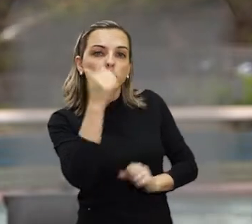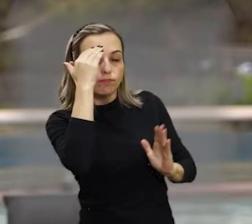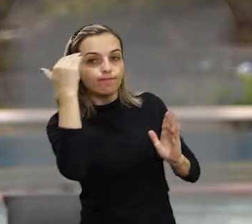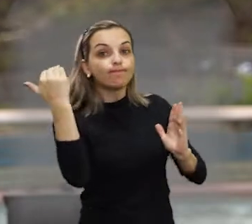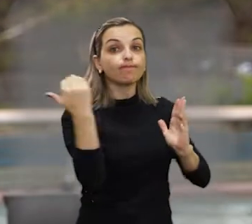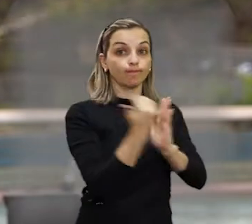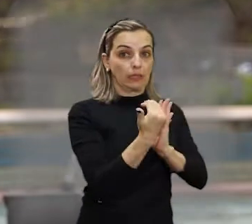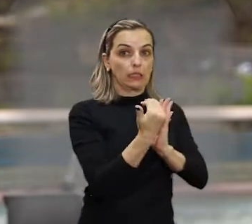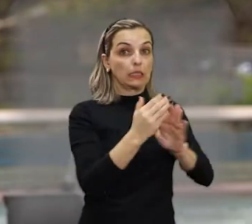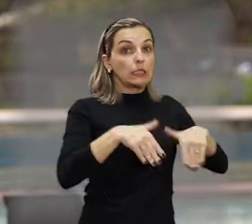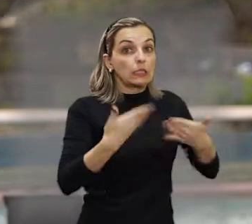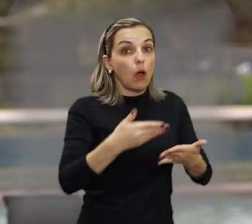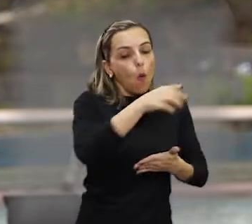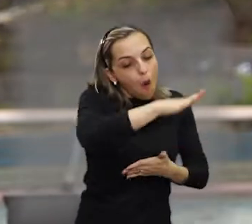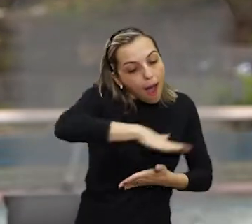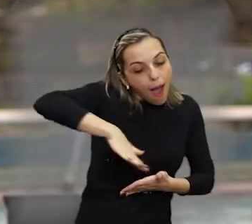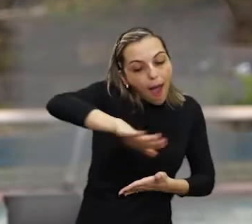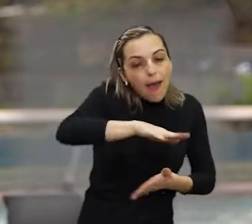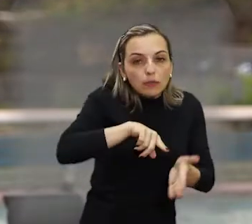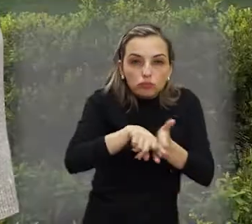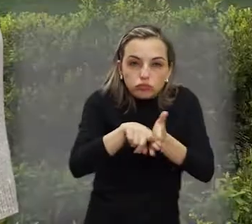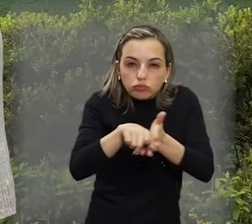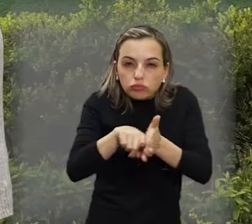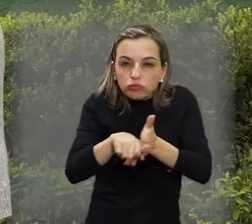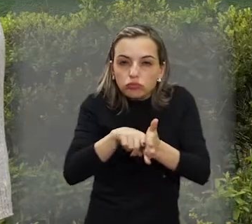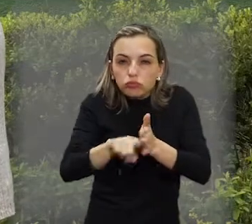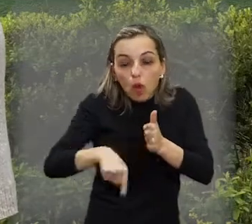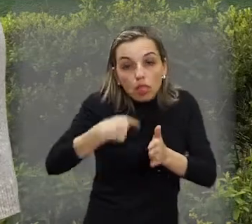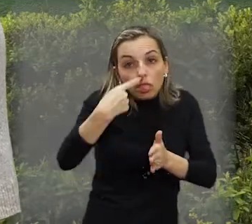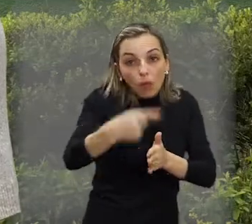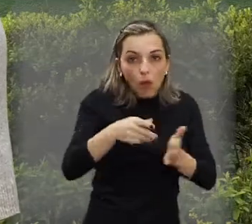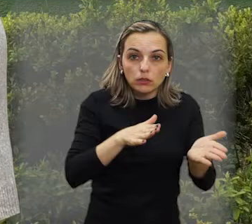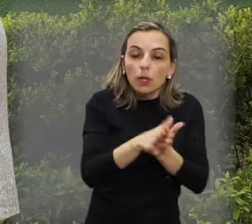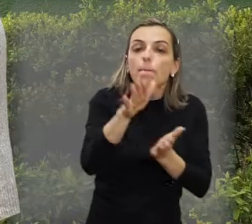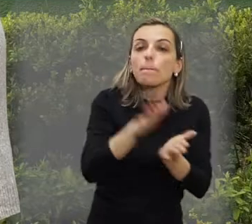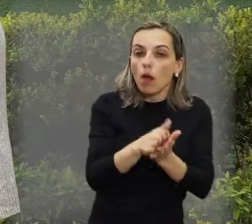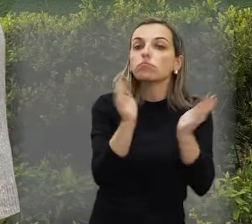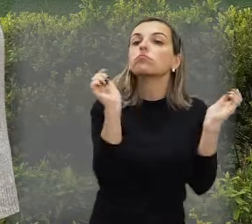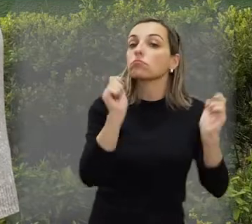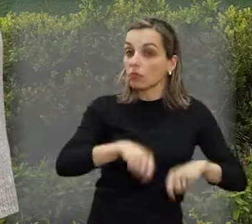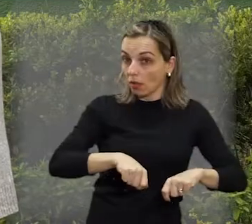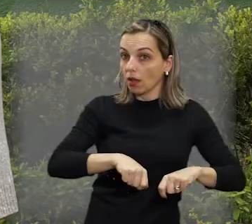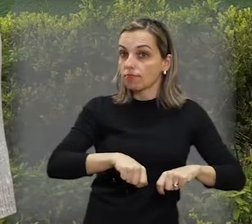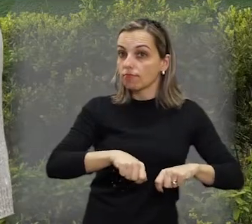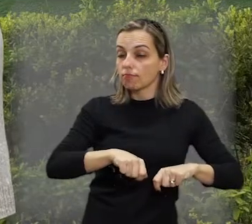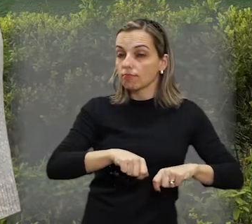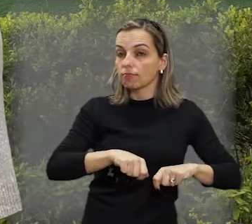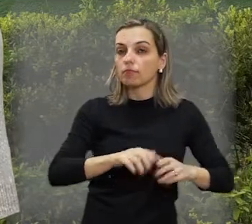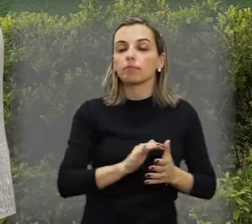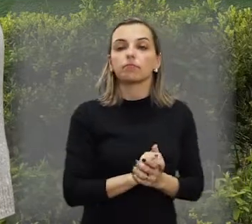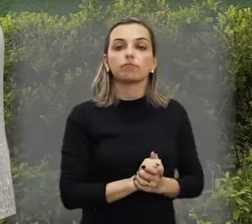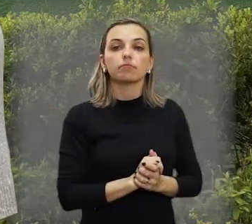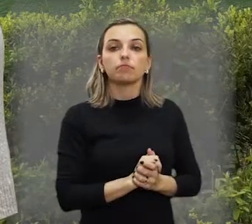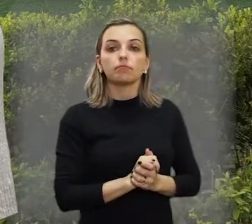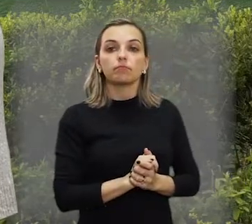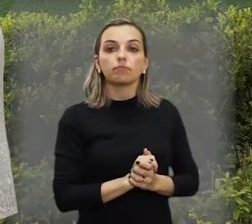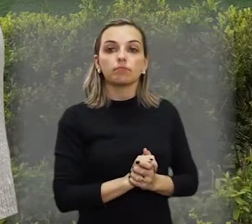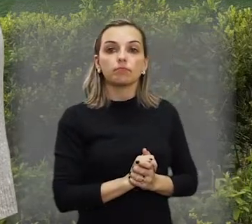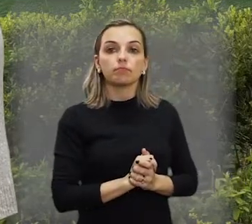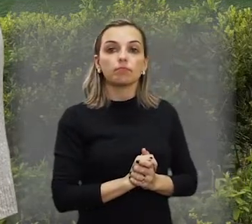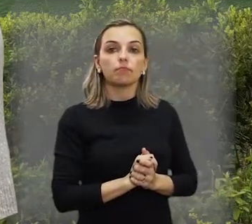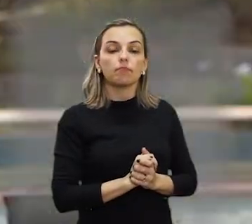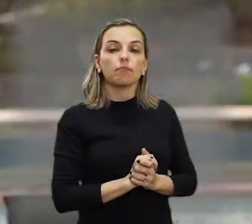a legislação. Então, ou seja, eles identificam as queimadas que aconteceram só na área urbana, fazem